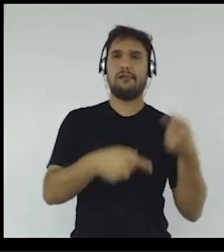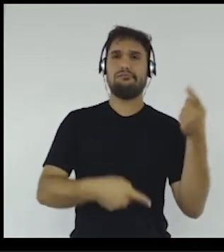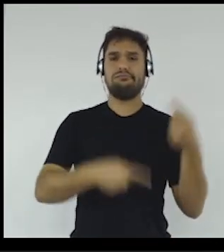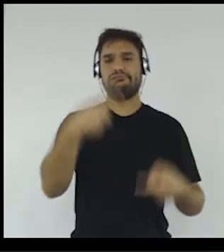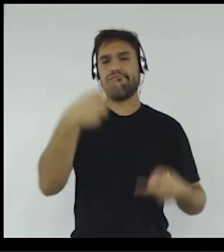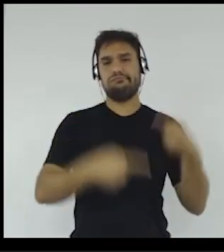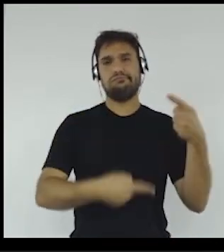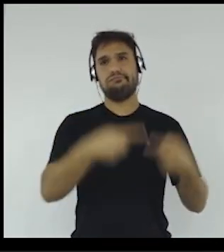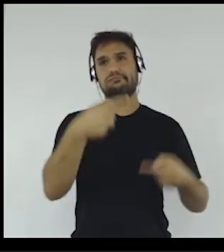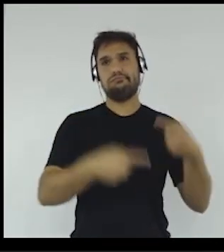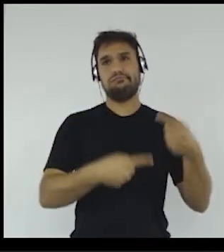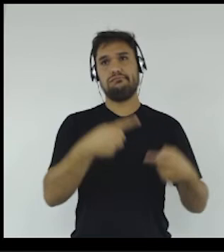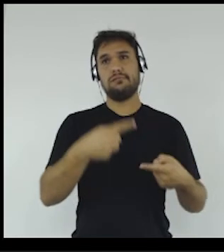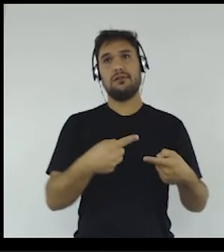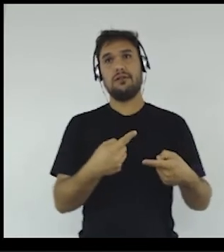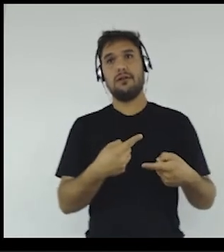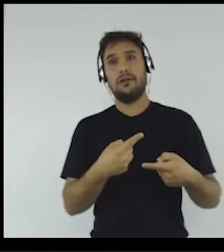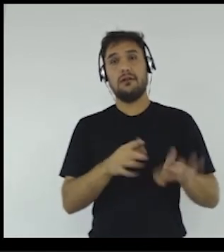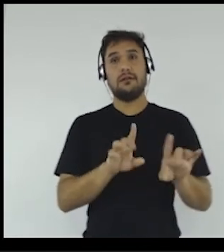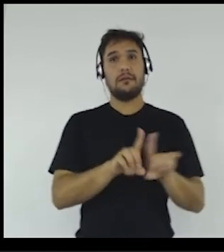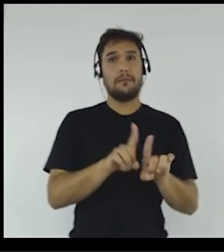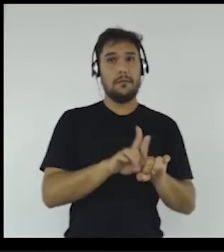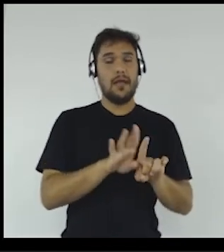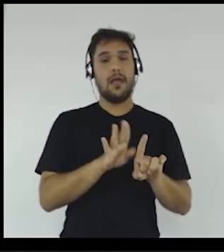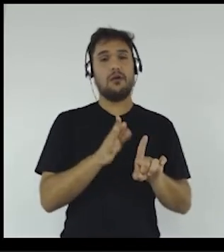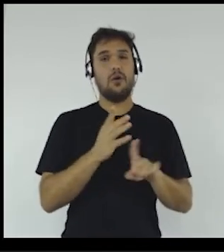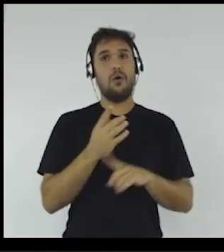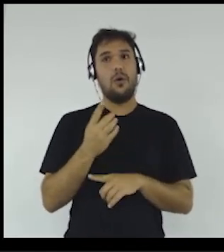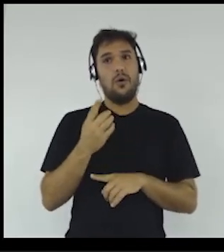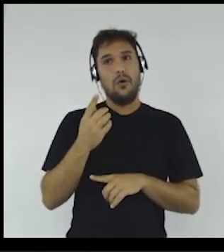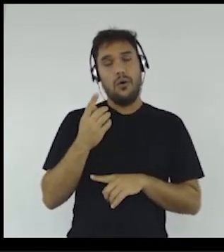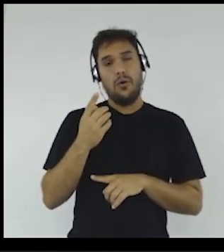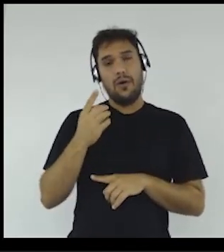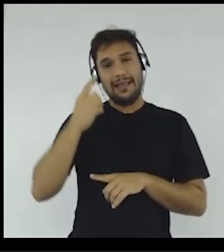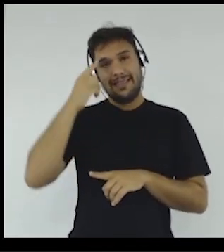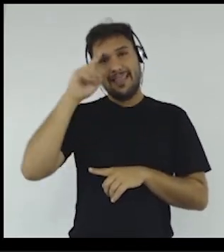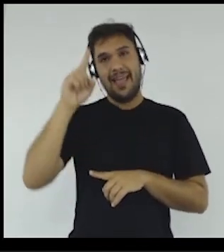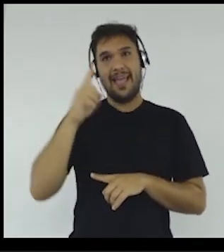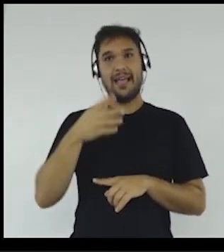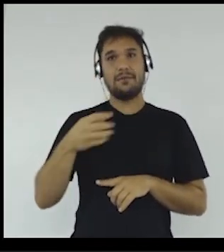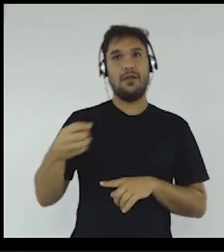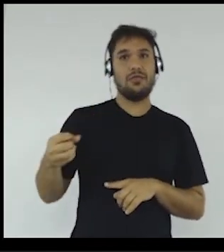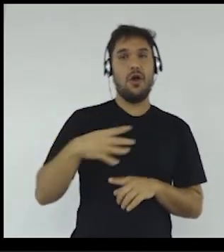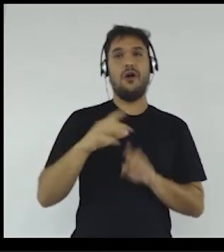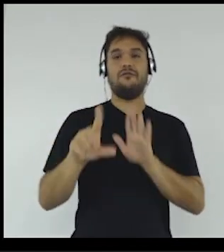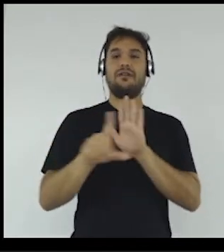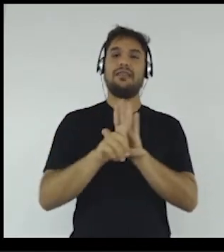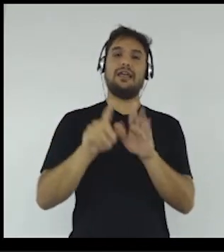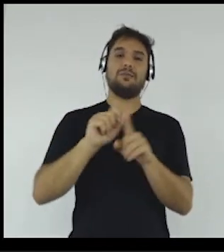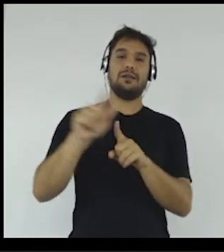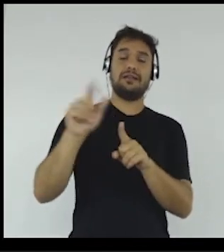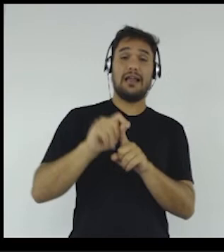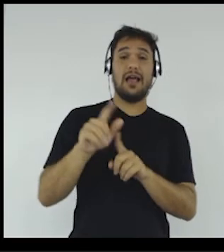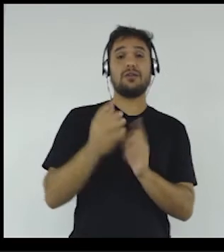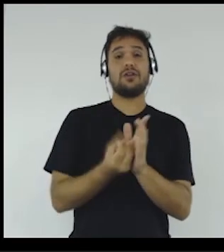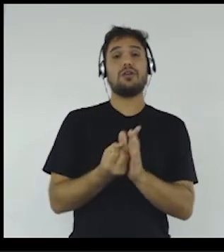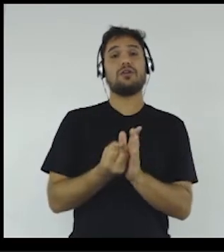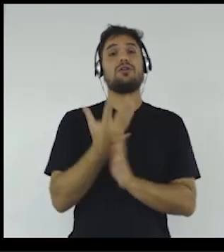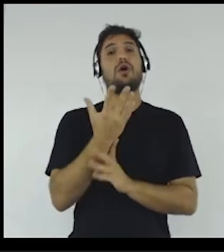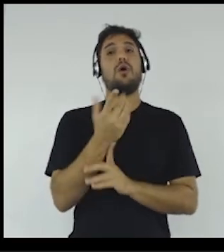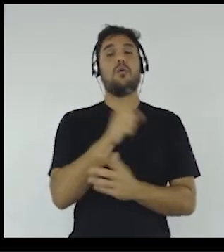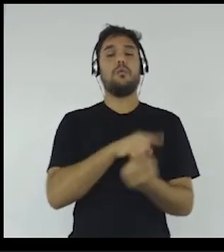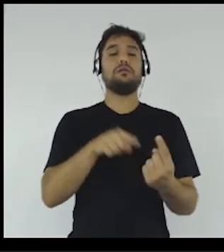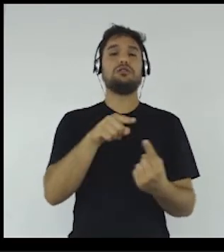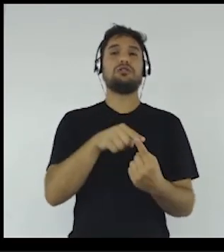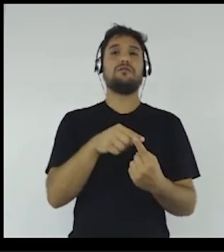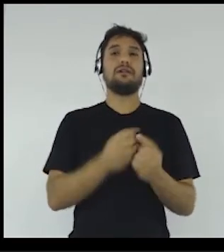discutidas matérias jurídicas, inclusive com ideias para questionar uma nova lei do inquilinato, que surgiu a ideia de